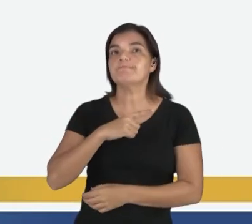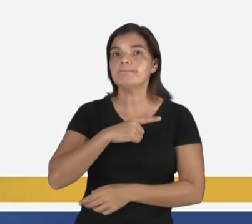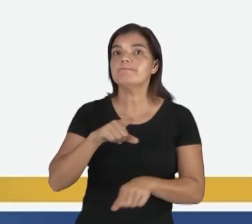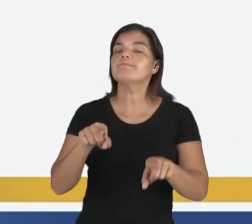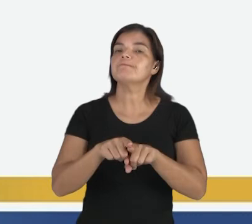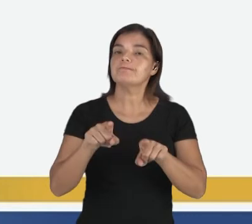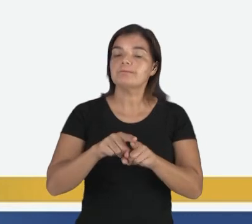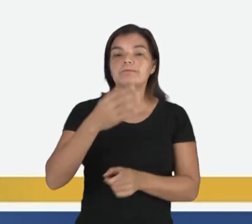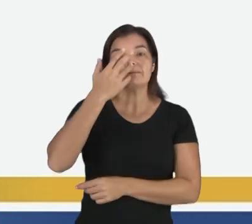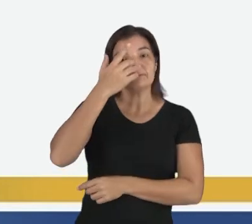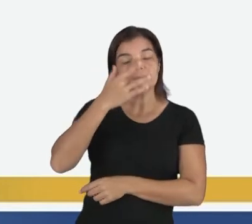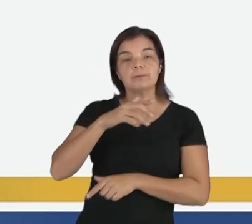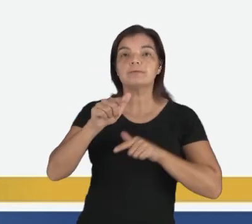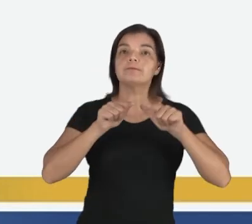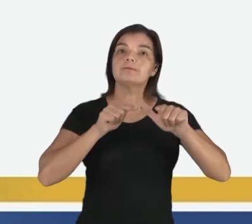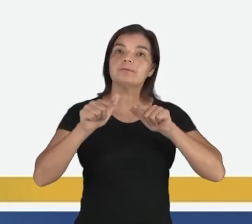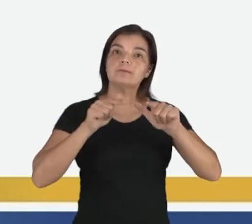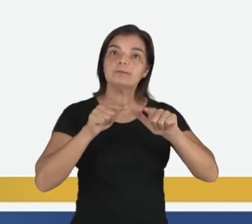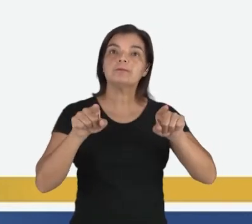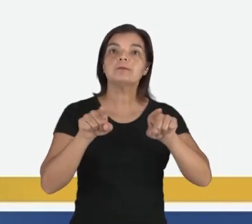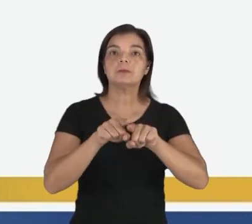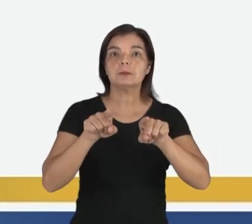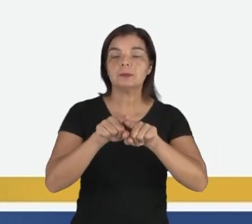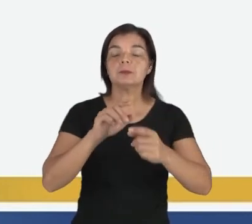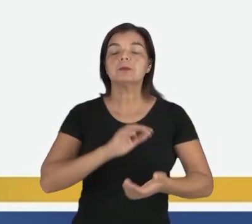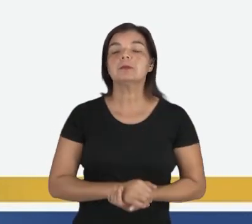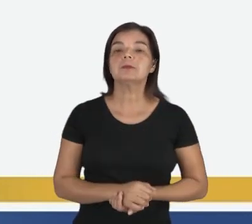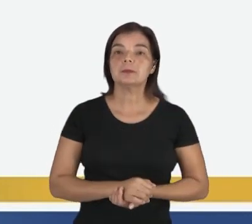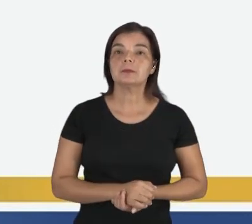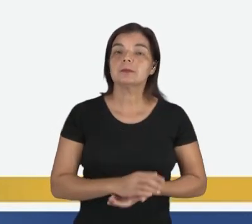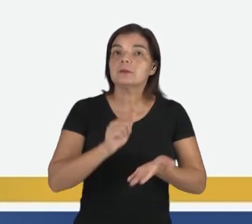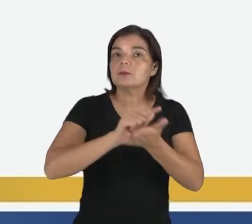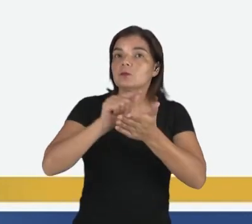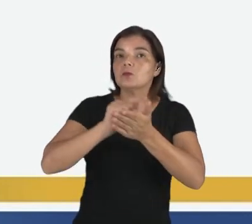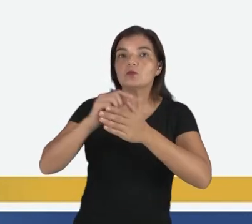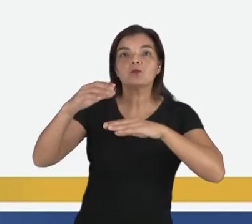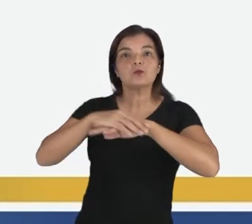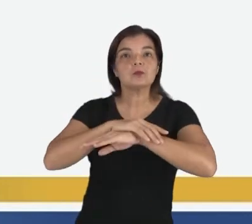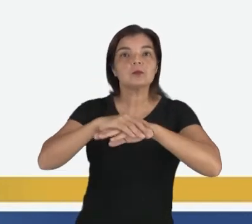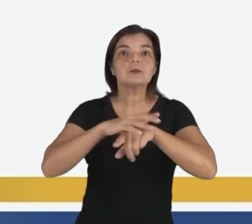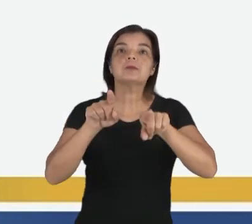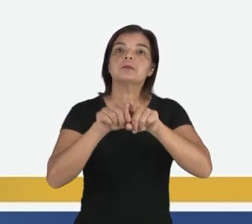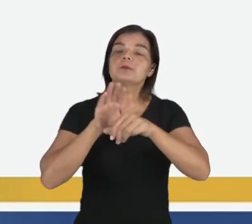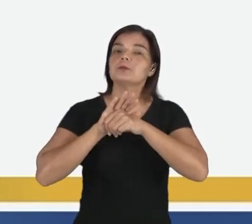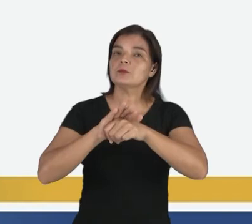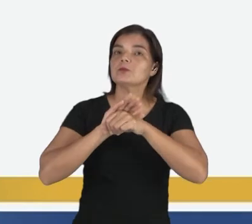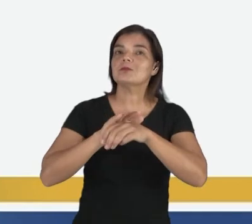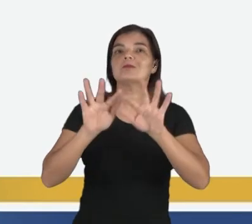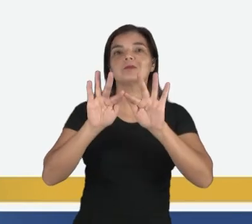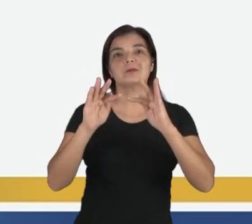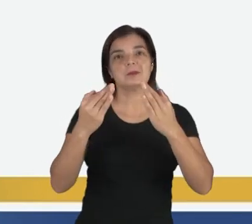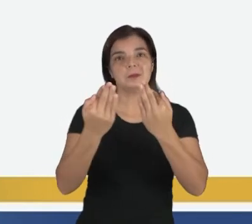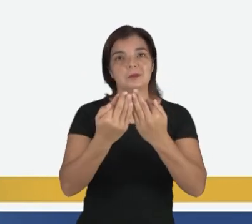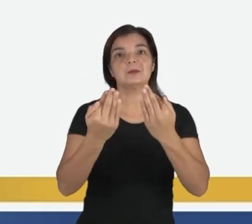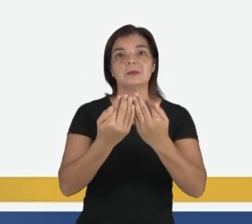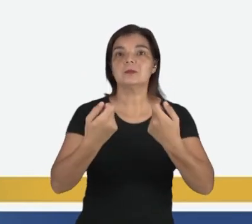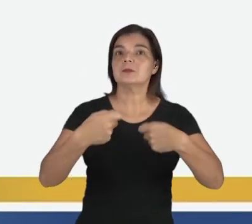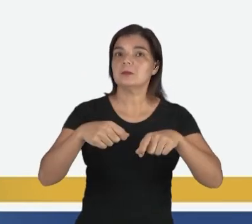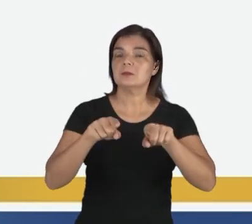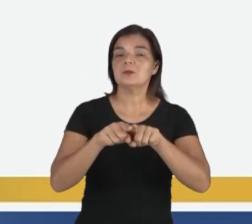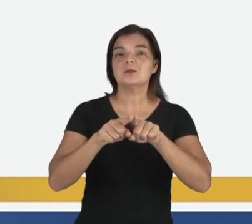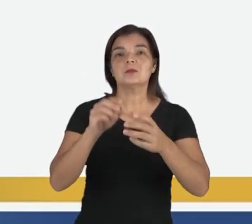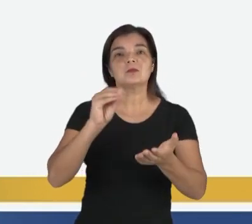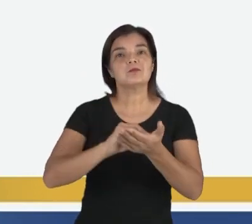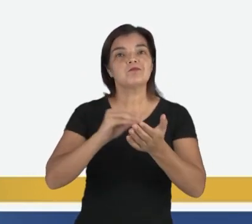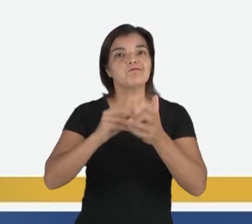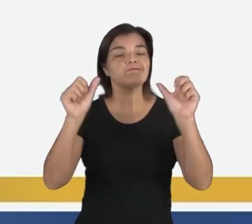E ainda, o fato das crianças trabalharem de engraxate para ajudar nas despesas